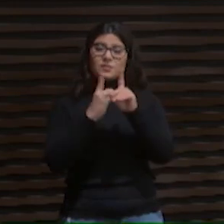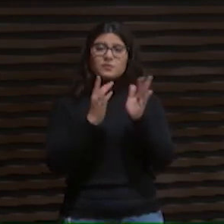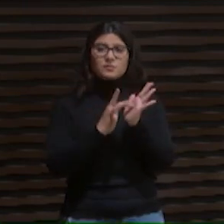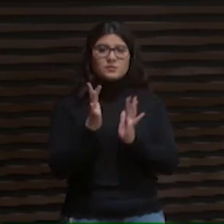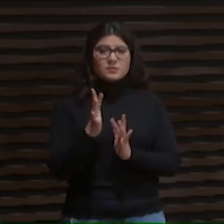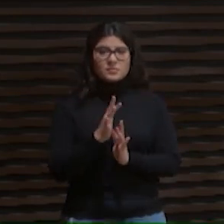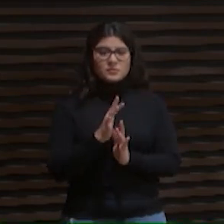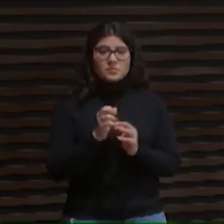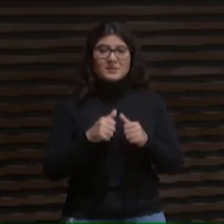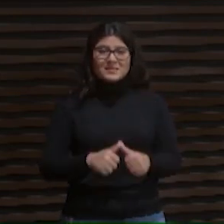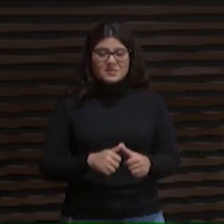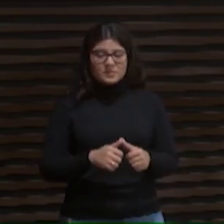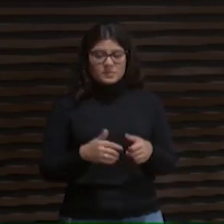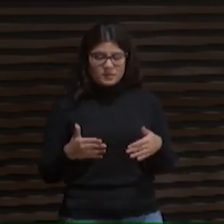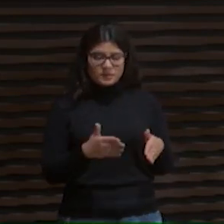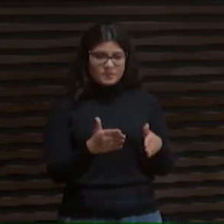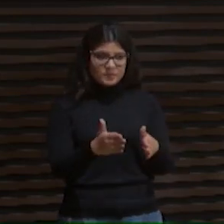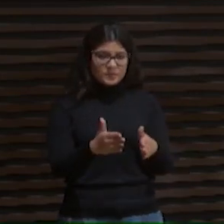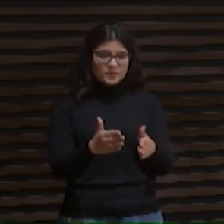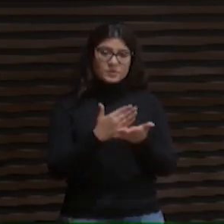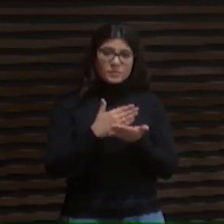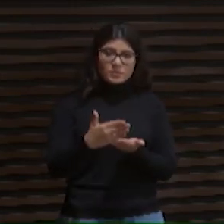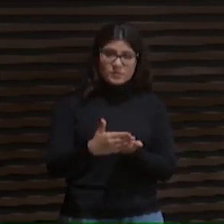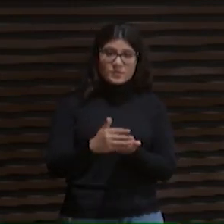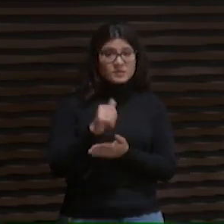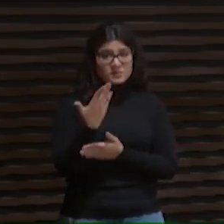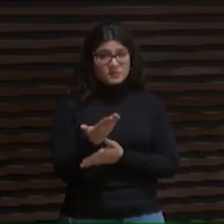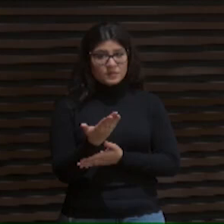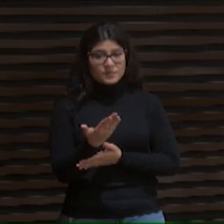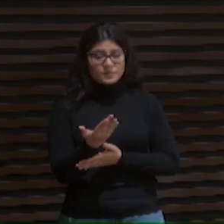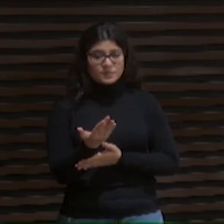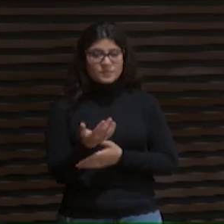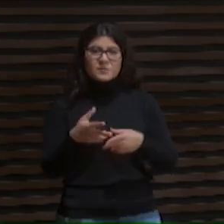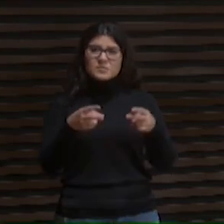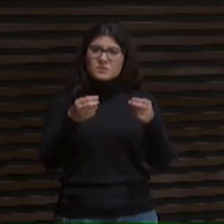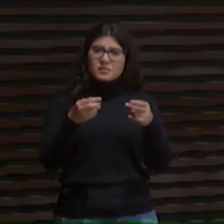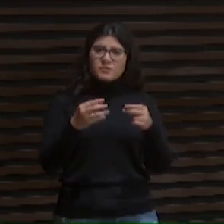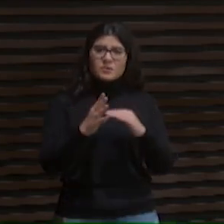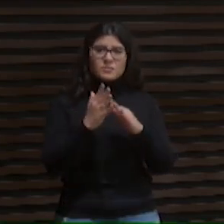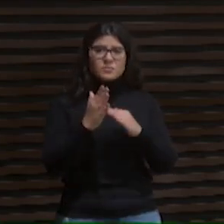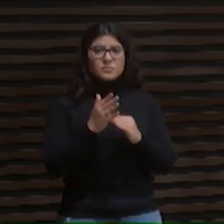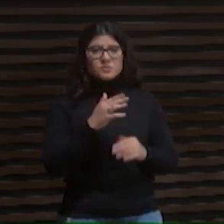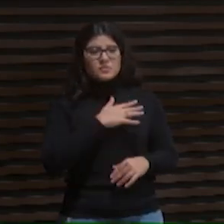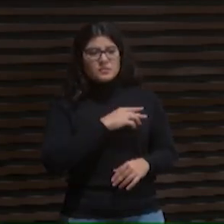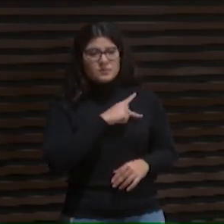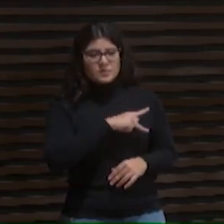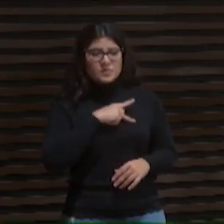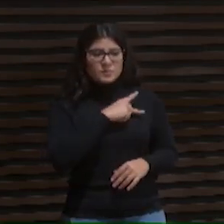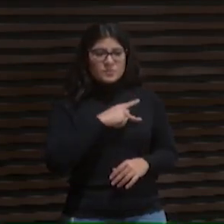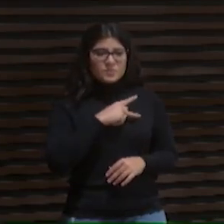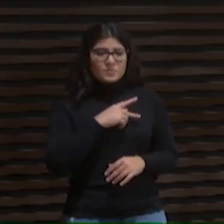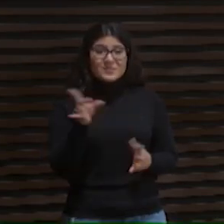Jesus, dessa caminhada que se inicia a partir de então, observando tudo isso em Paulo, como